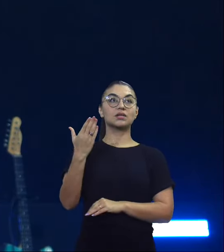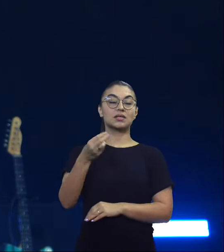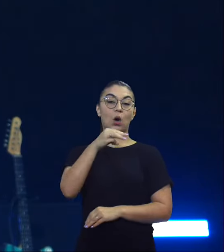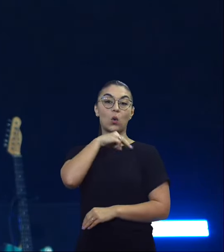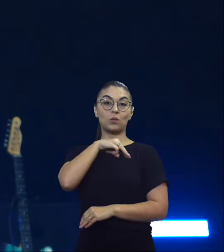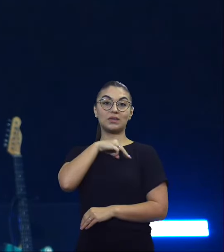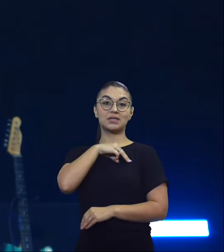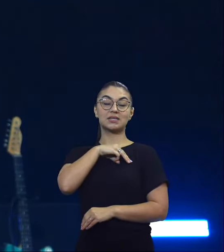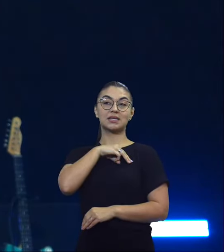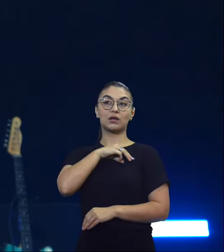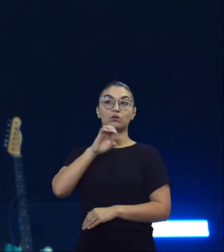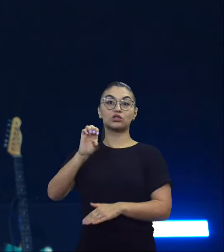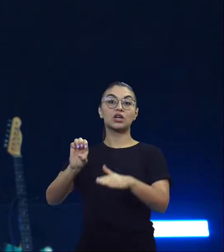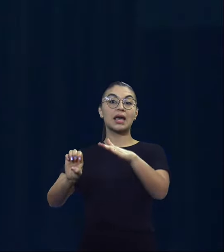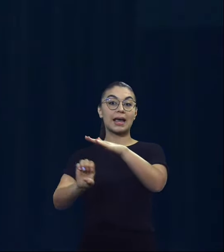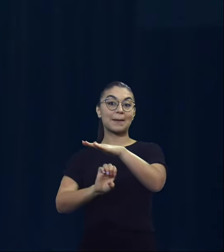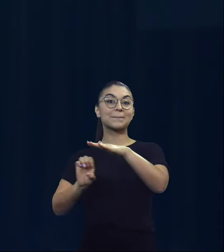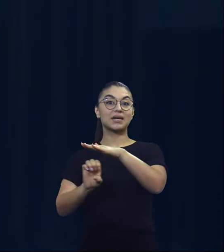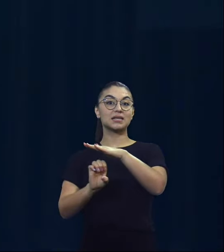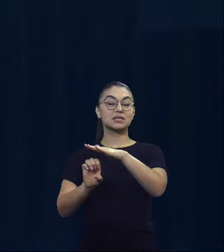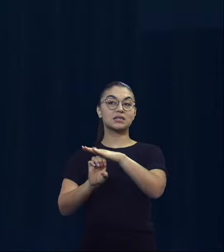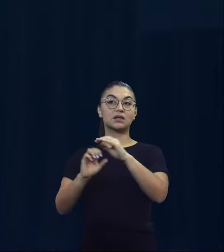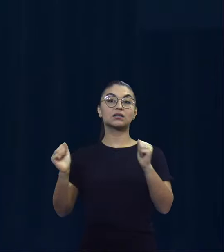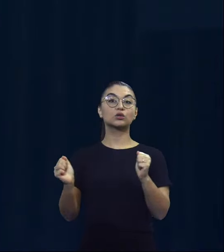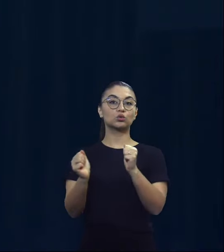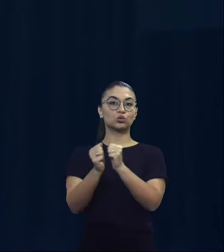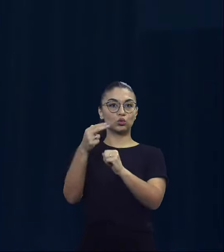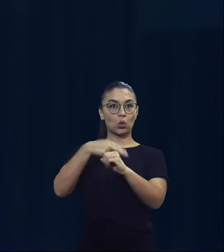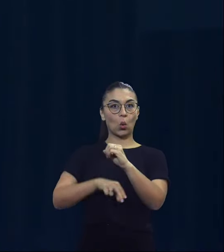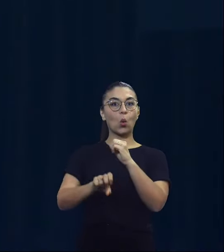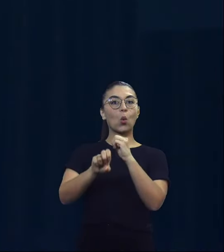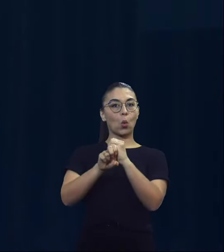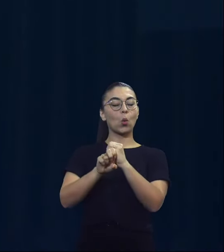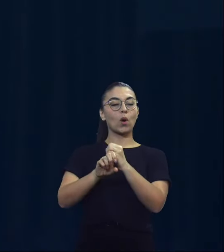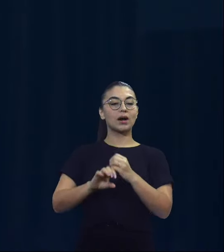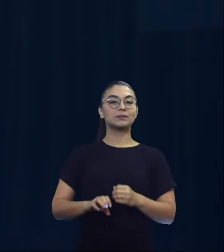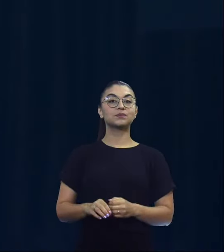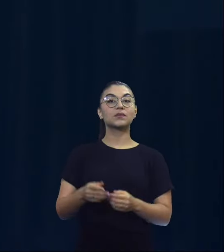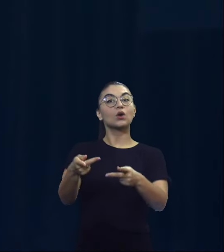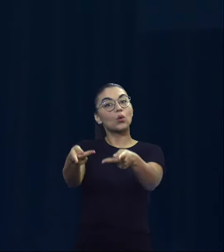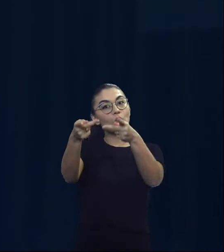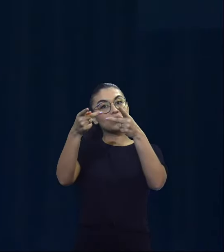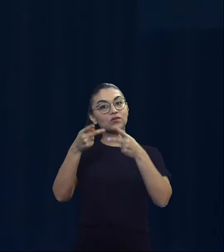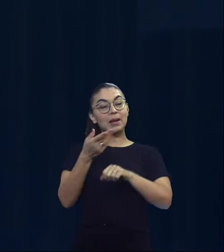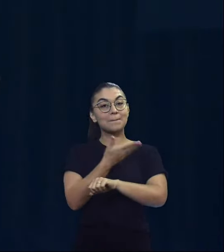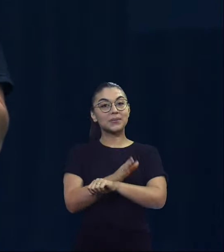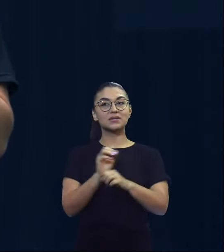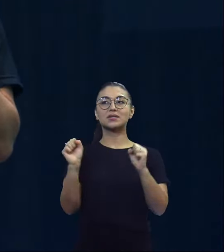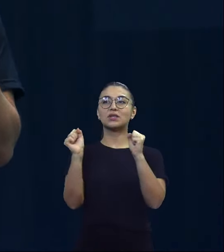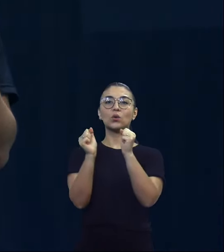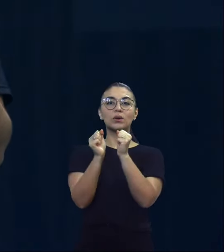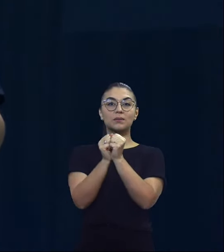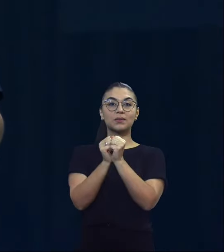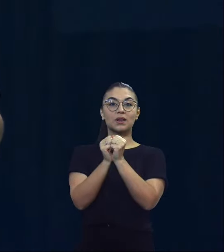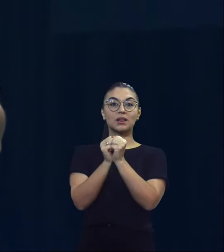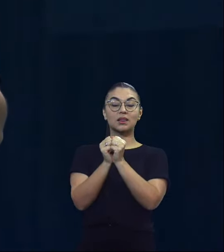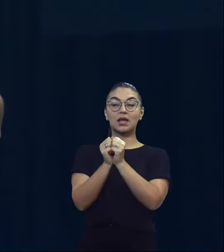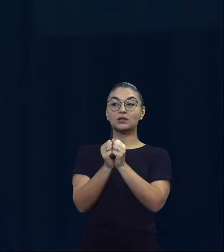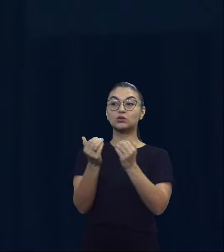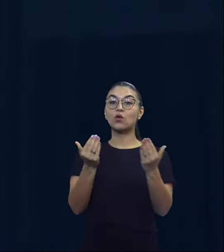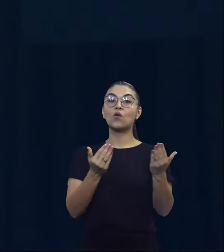de Empresários aqui, em parceria com o One Kingdom também. Eu queria te convidar a participar, vai ser um evento todo voltado para